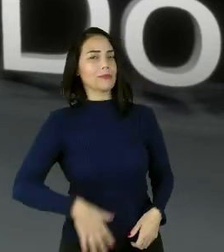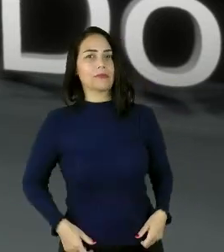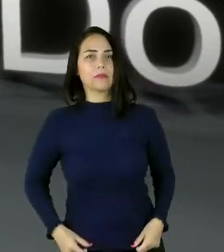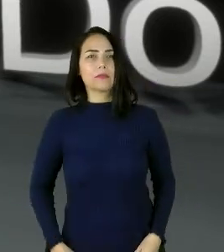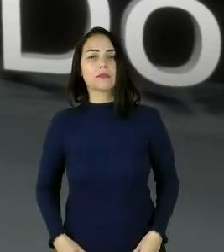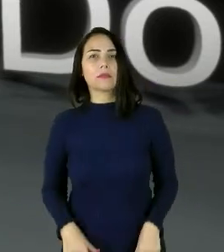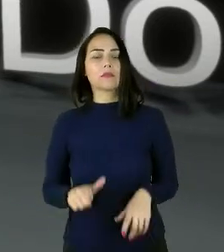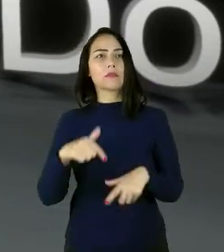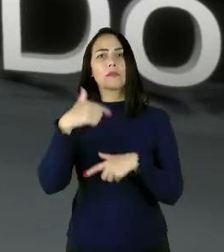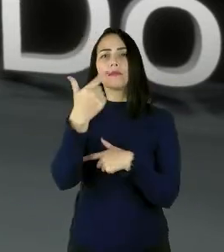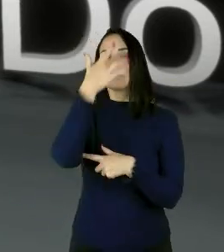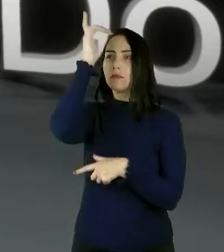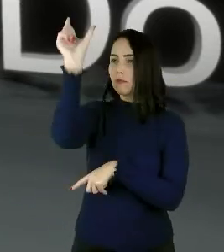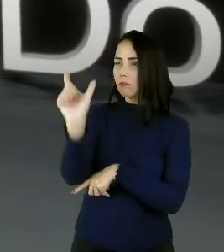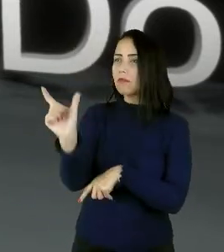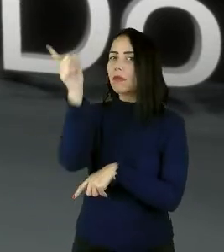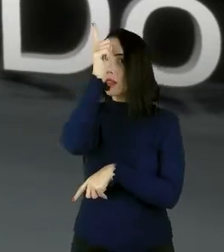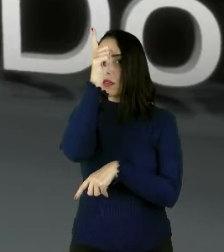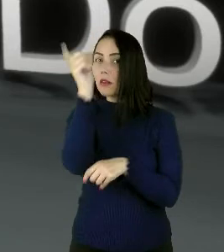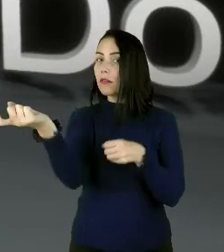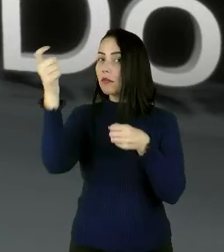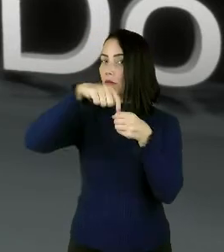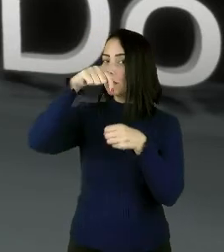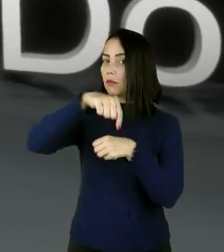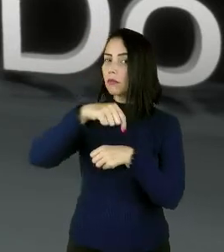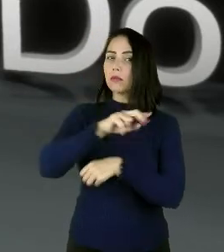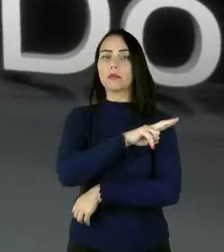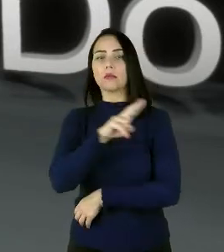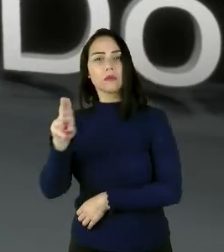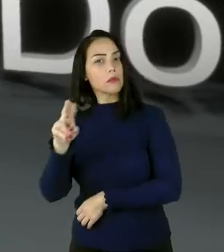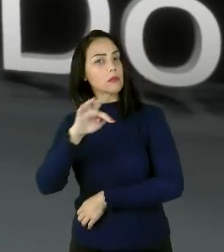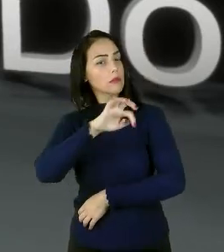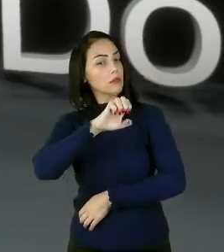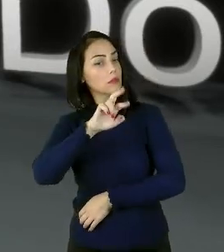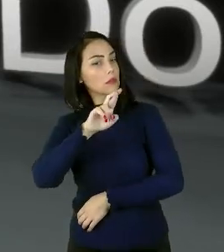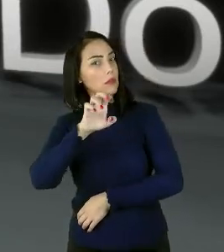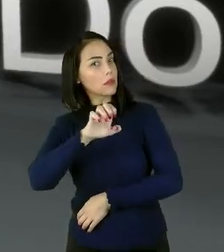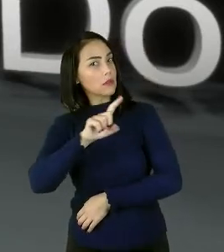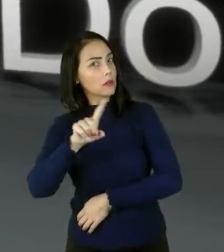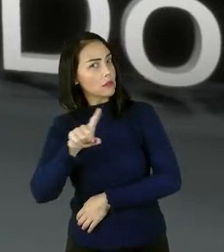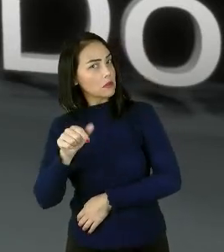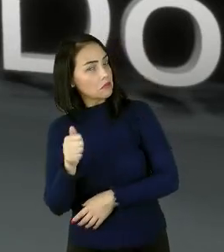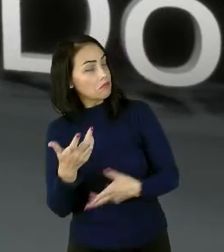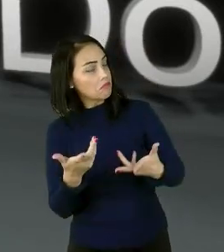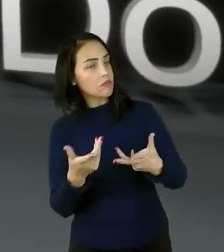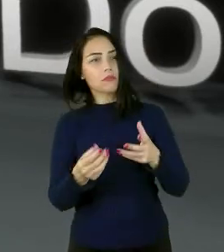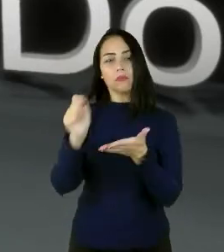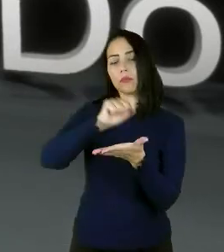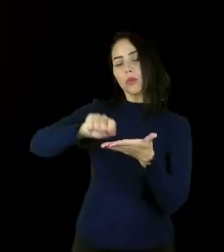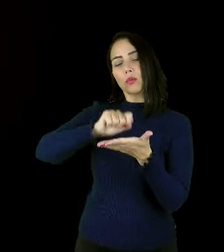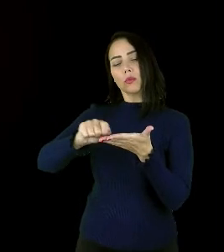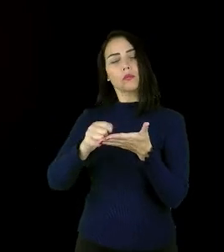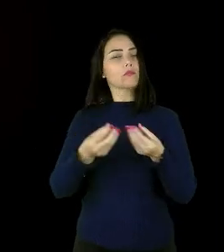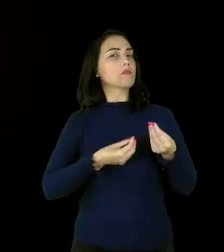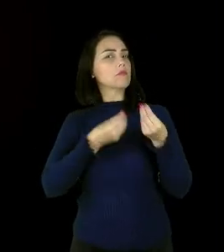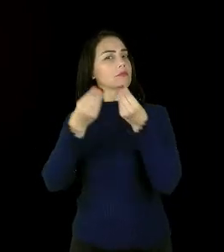o outro Imigrante alemã desta época Teresa isto diz a escritora e carta Saudosa